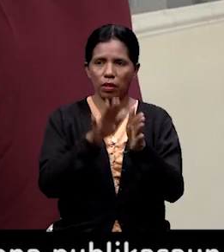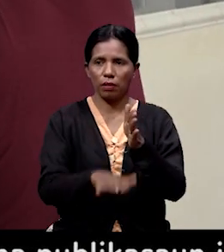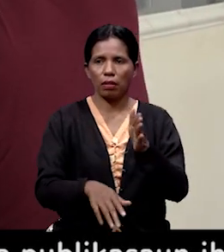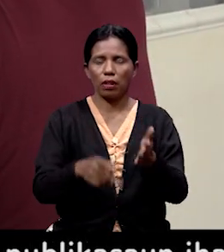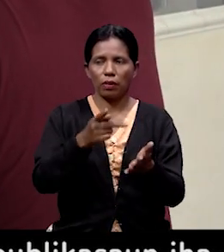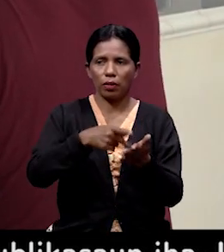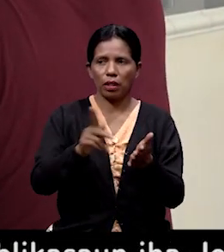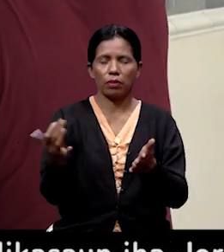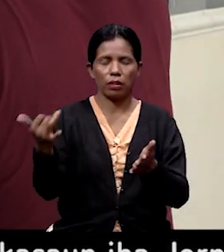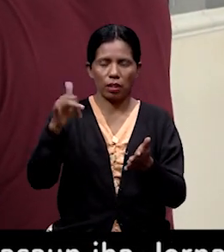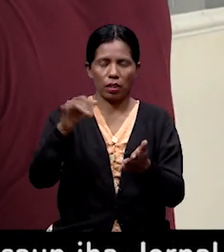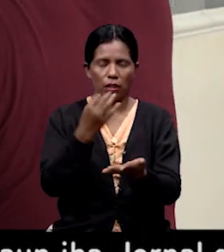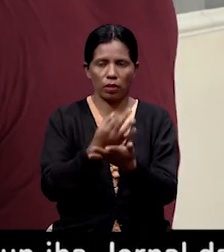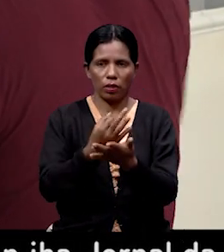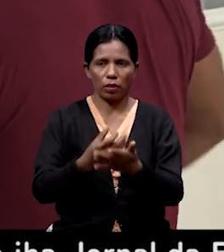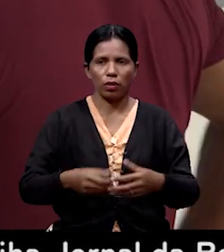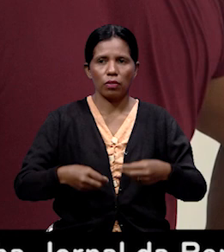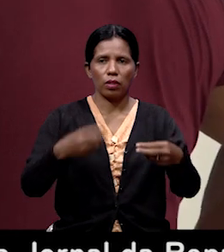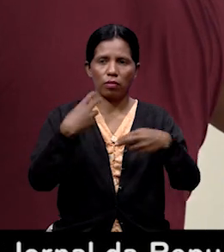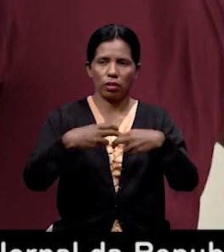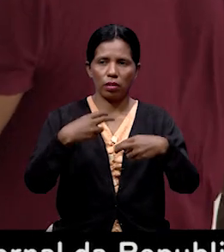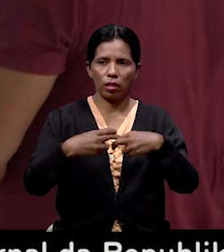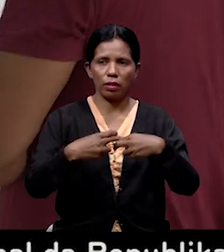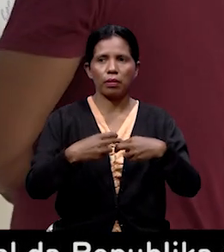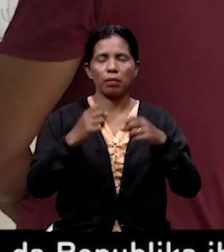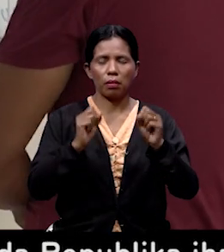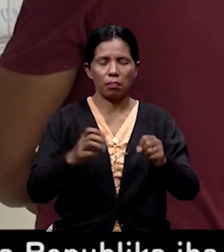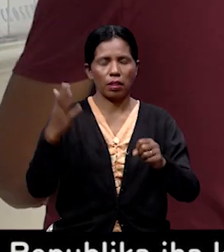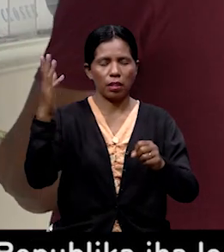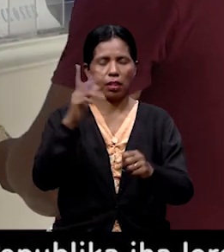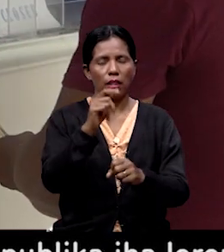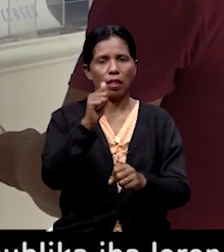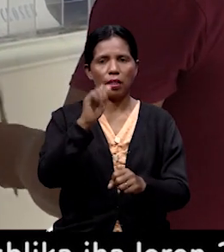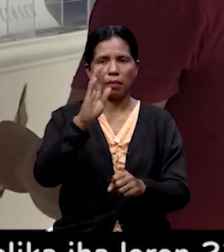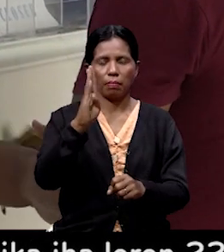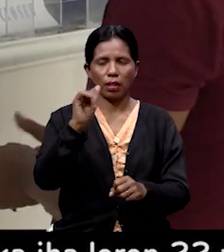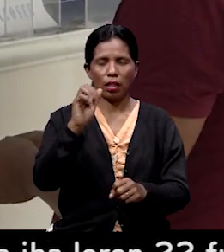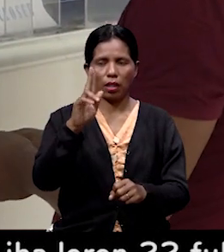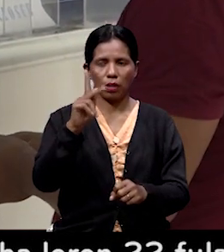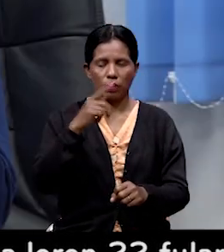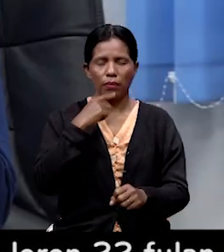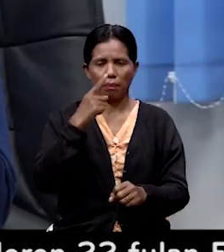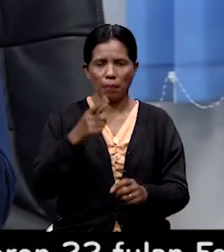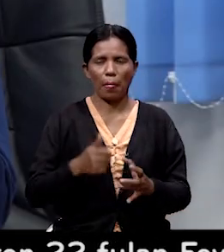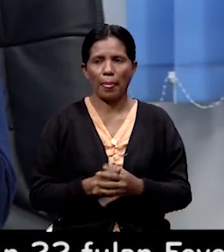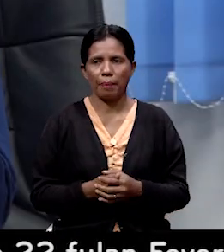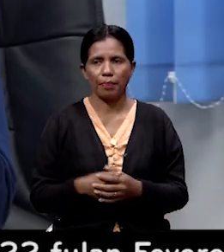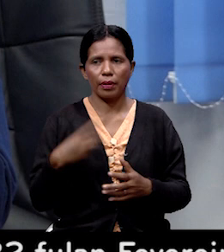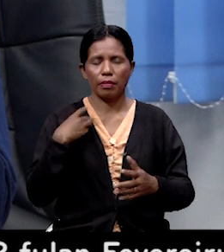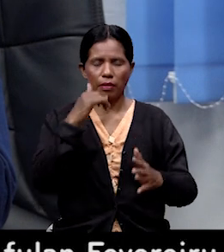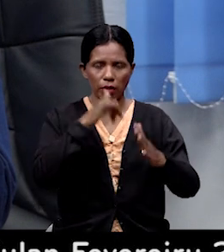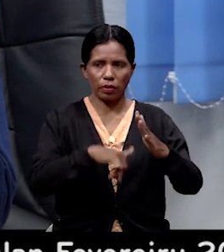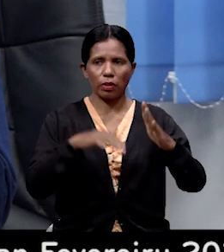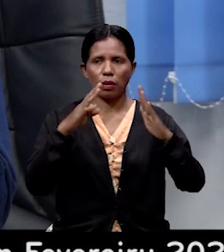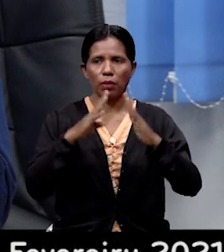selu sira ne crédito hodi fo impacto mos ba rendimento kai ba krasi. E kolia kono ba ne be lockdown ka ne confinamento